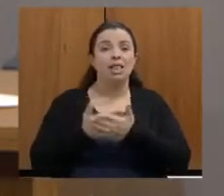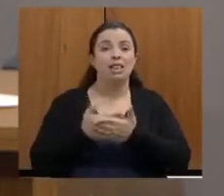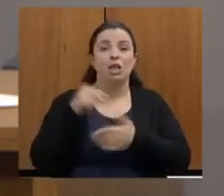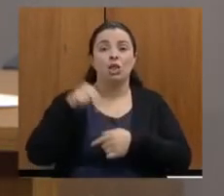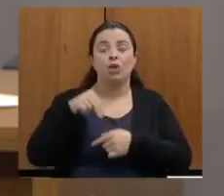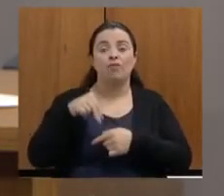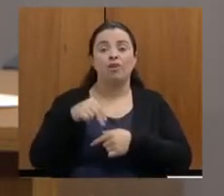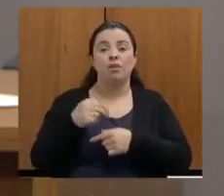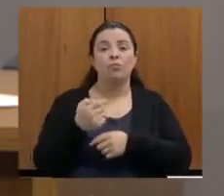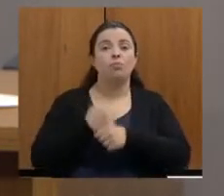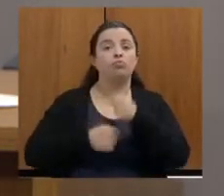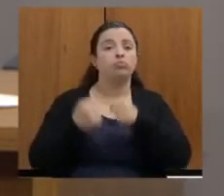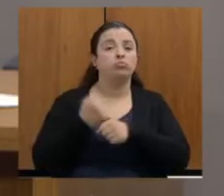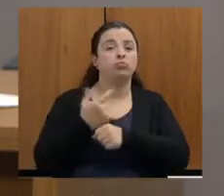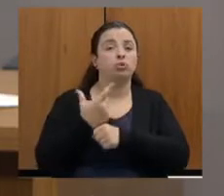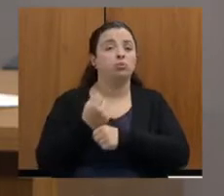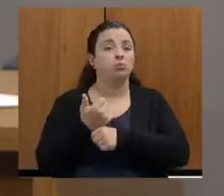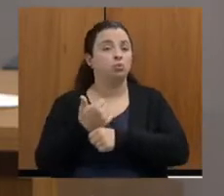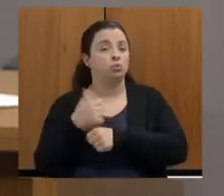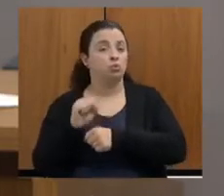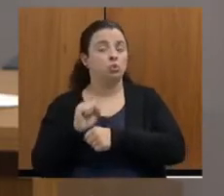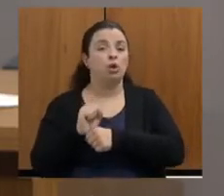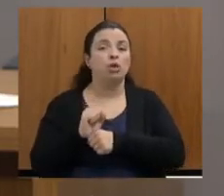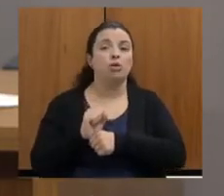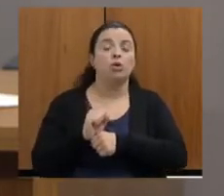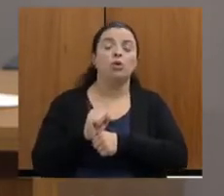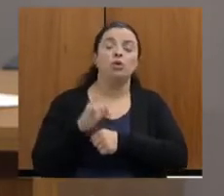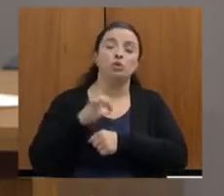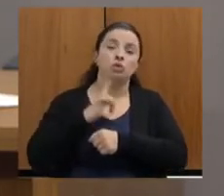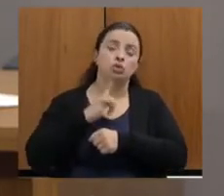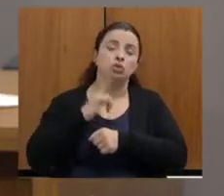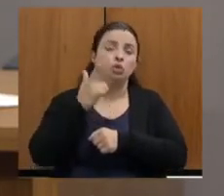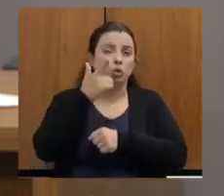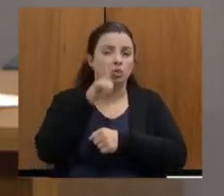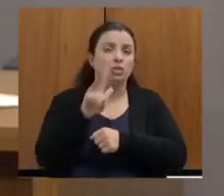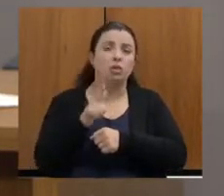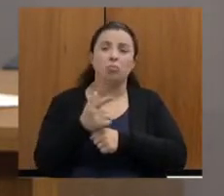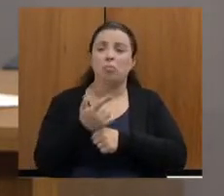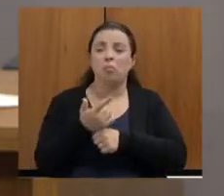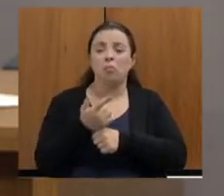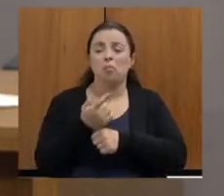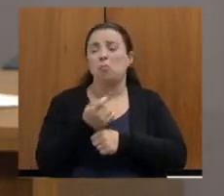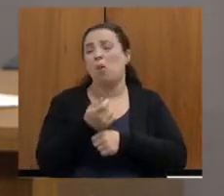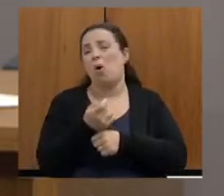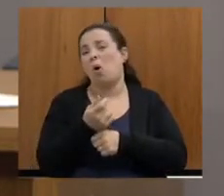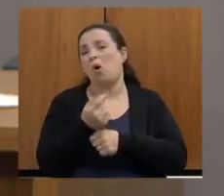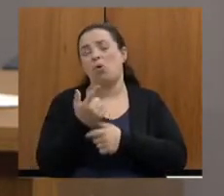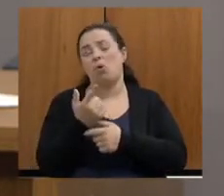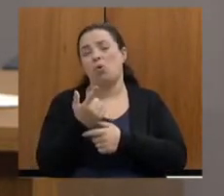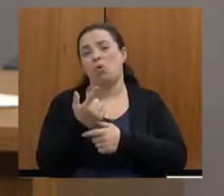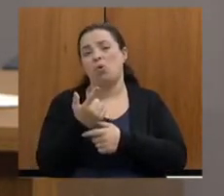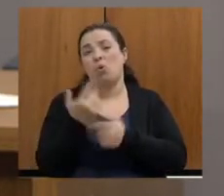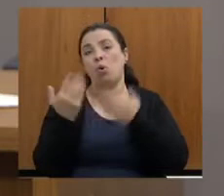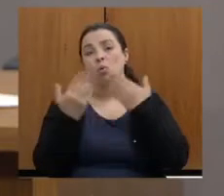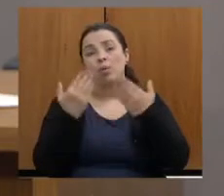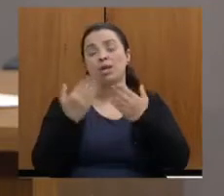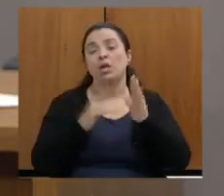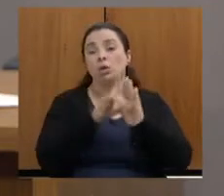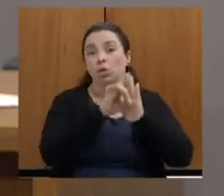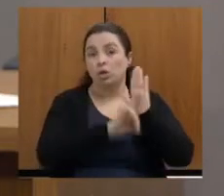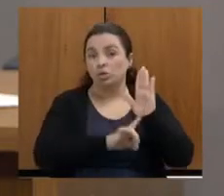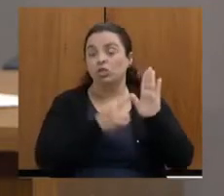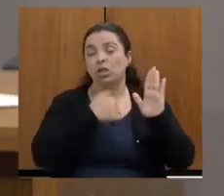Novembro de 2018 é a gente tinha conseguido muito muito muito muito pouco do que é de direito e do que é